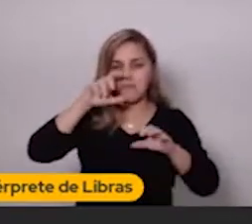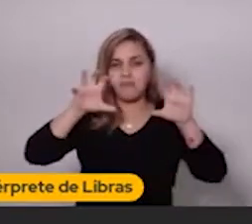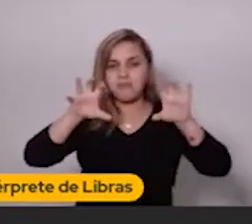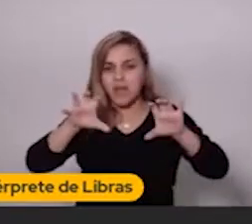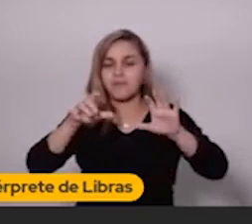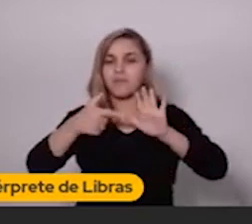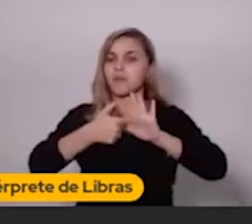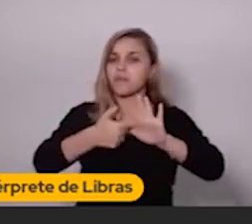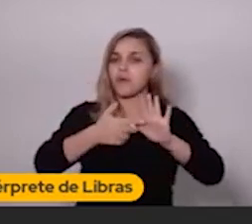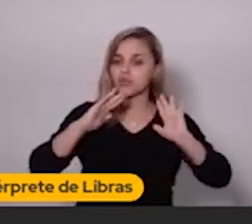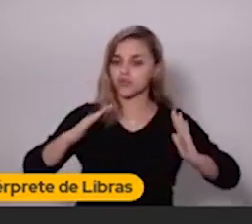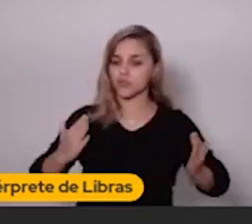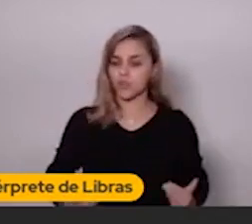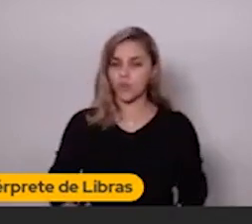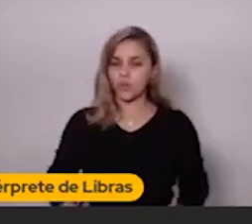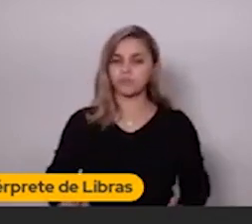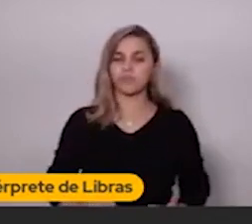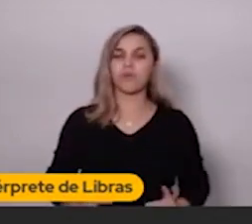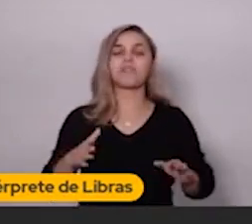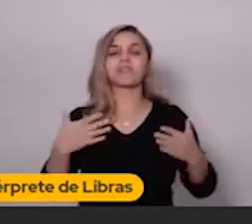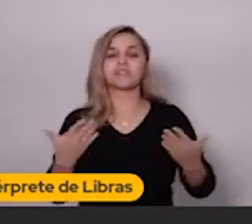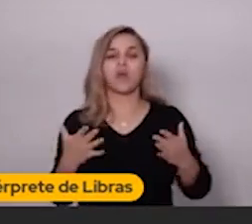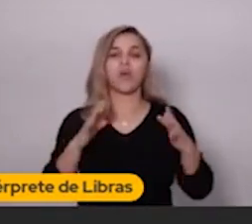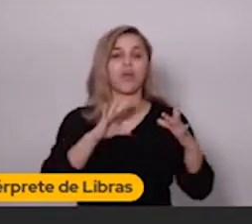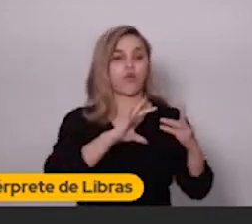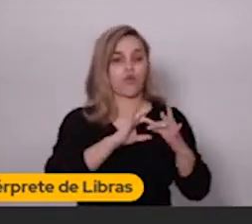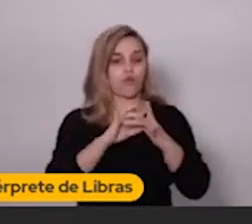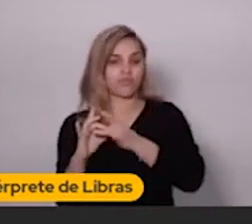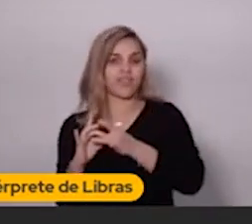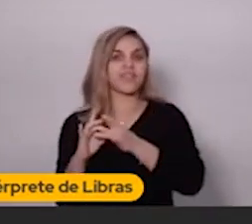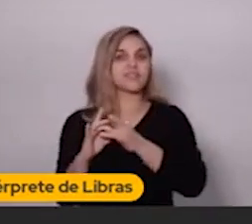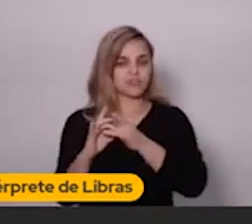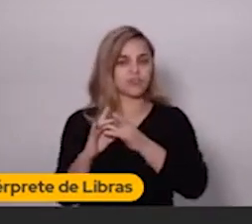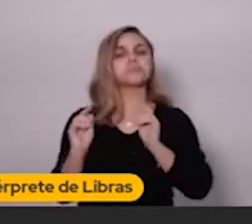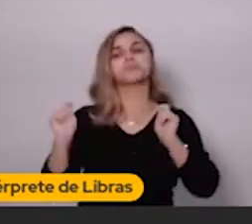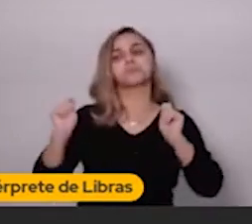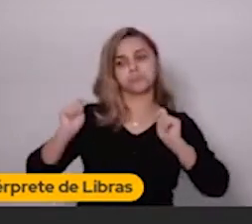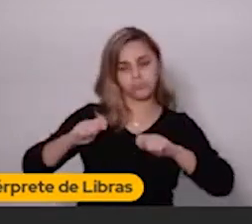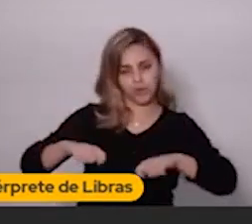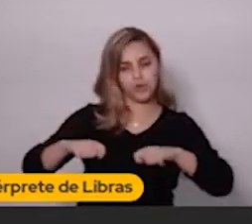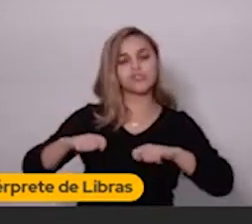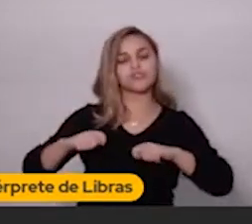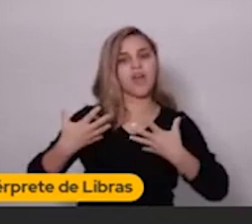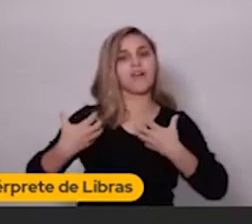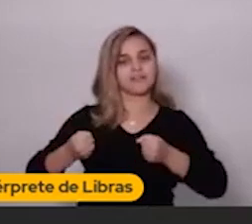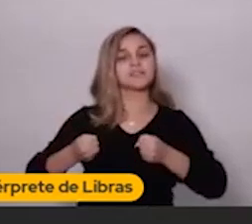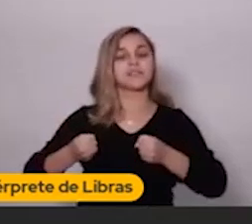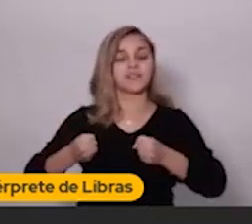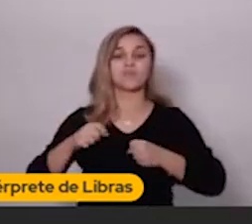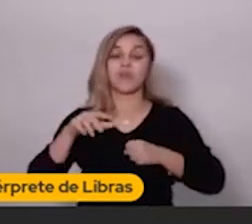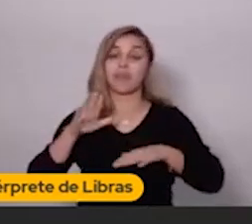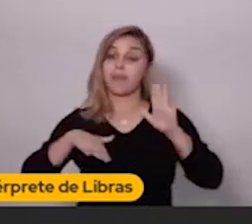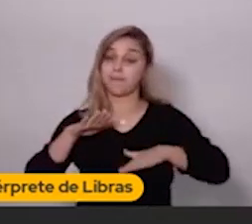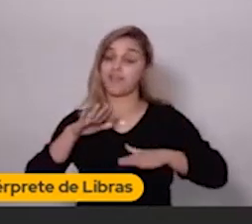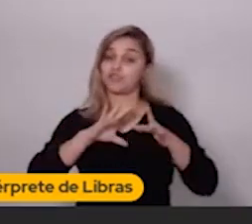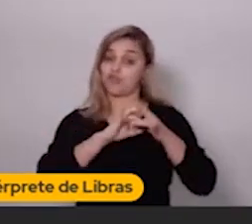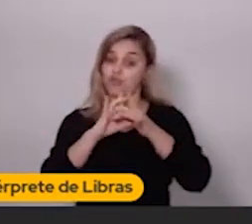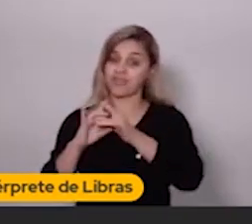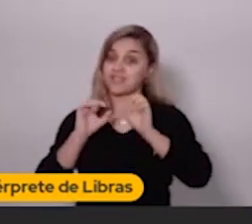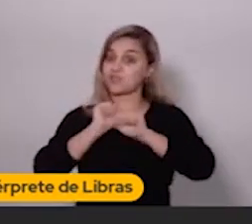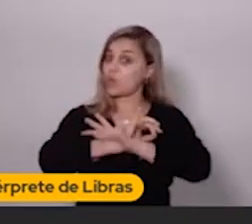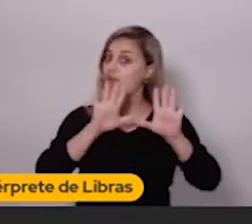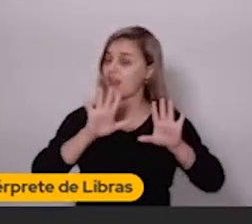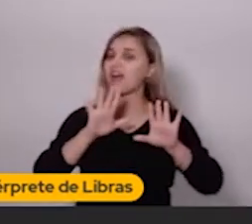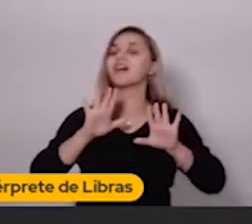corpo. Nesse caso, como a gente tem um contexto por trás, é permitido, né? Se esse contexto estiver bem claro, que esse vídeo